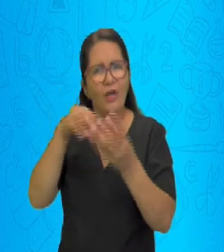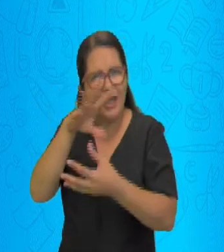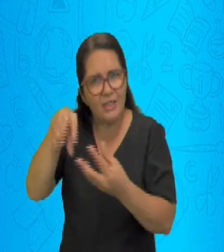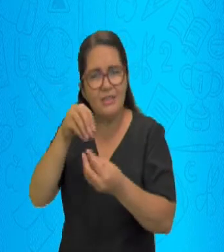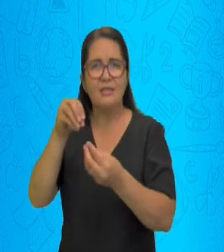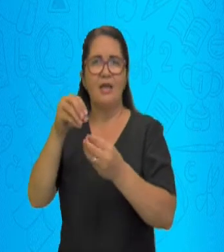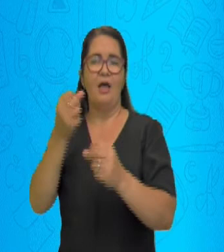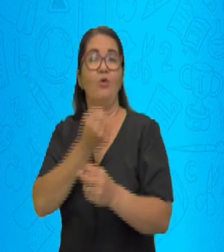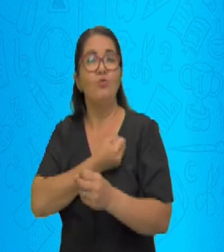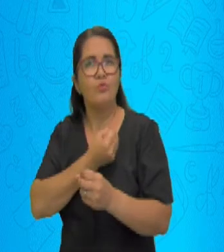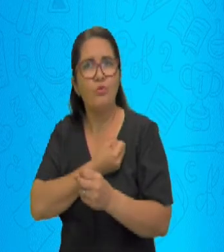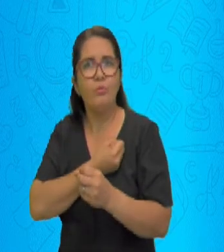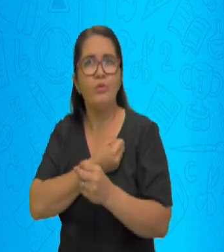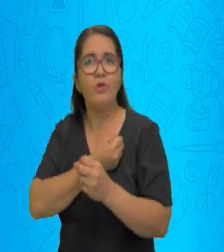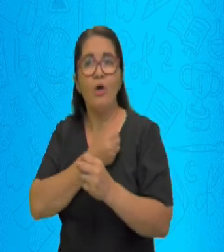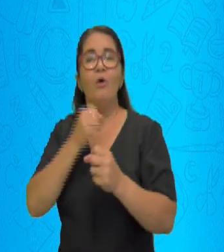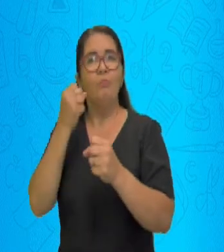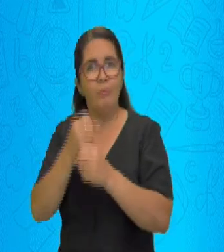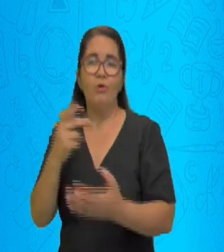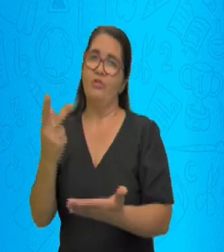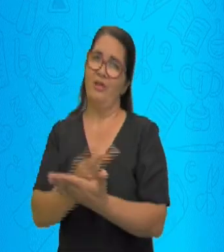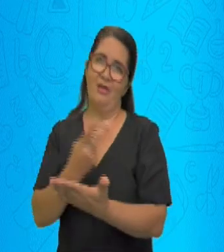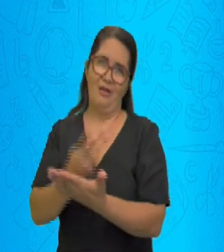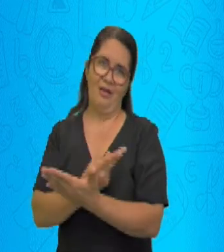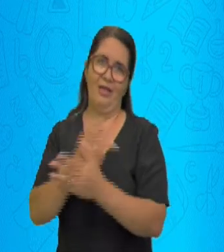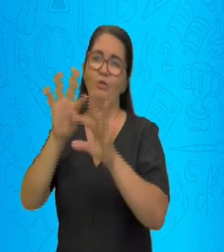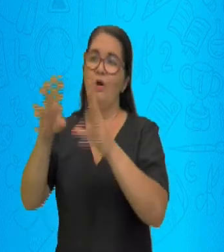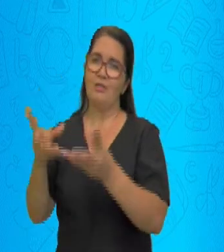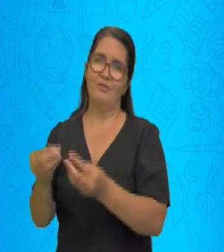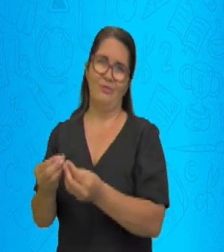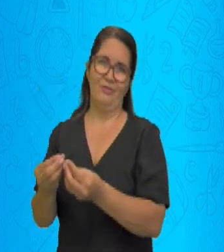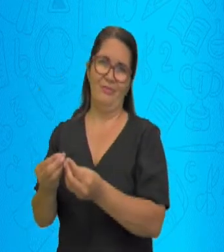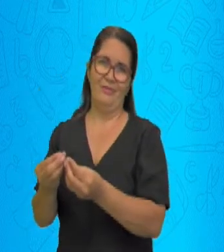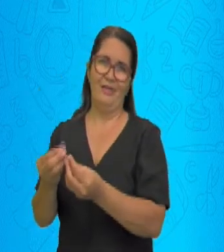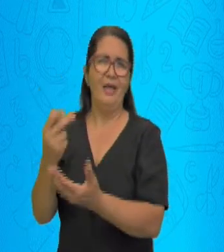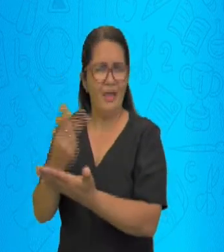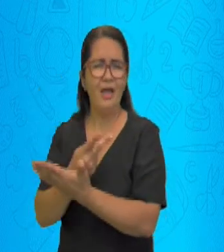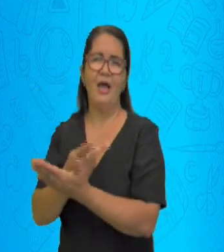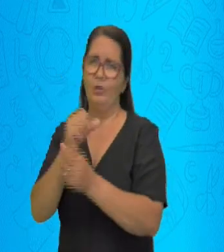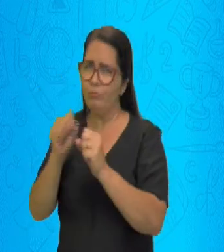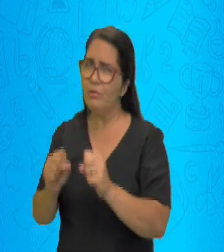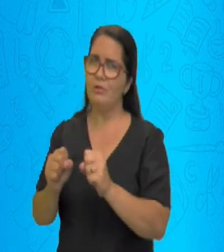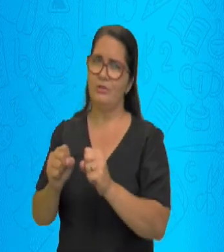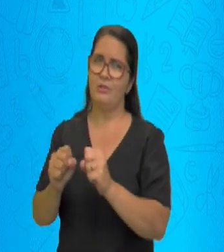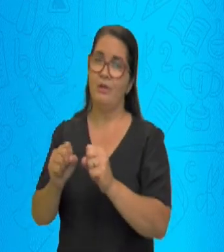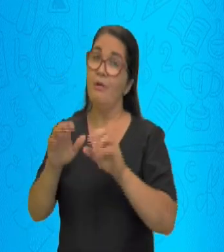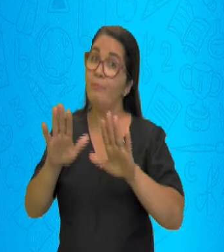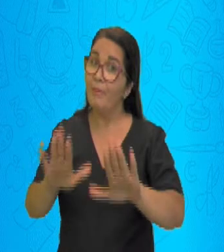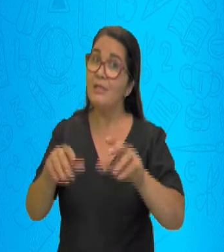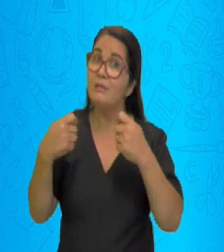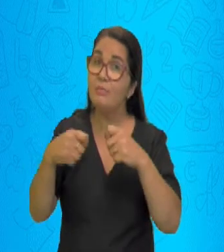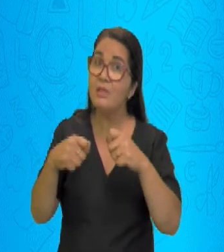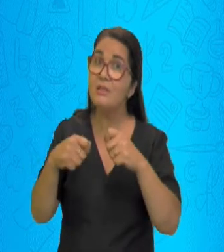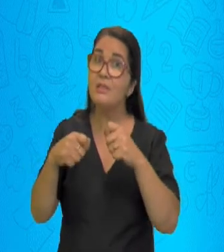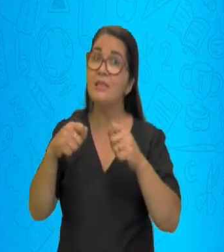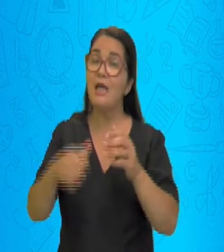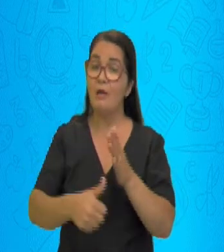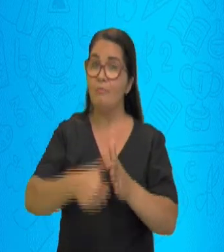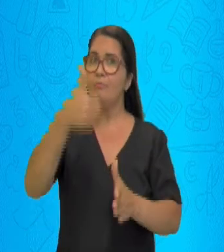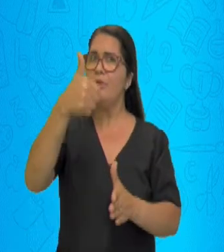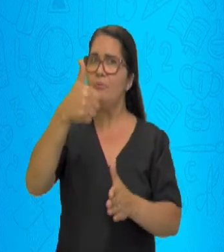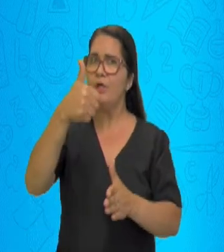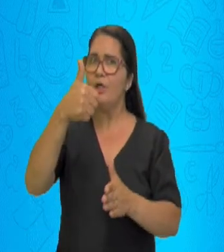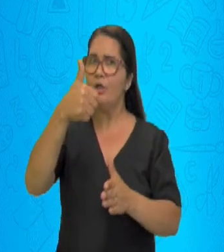segundo passo, qual é? É justamente fazer a operação. Eu preciso de operar primeiro as